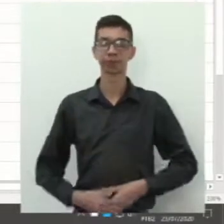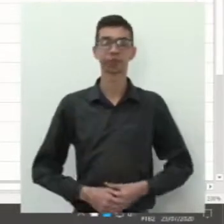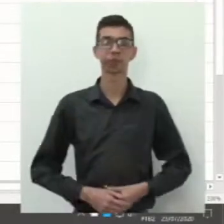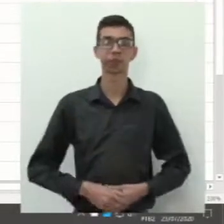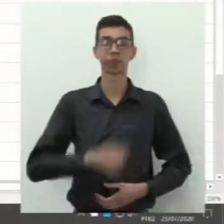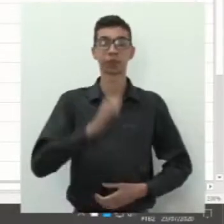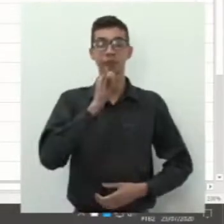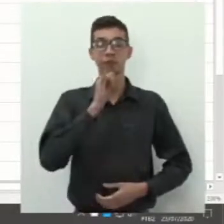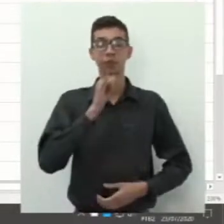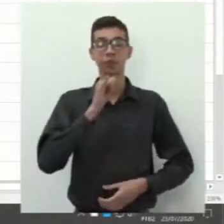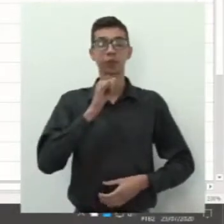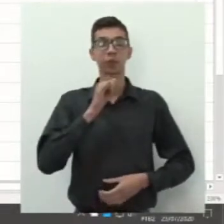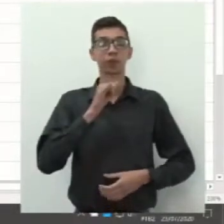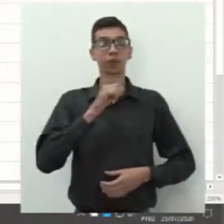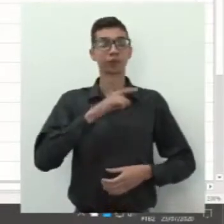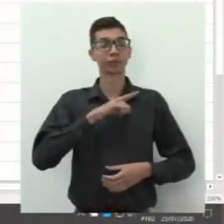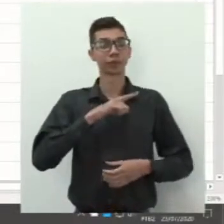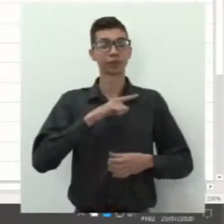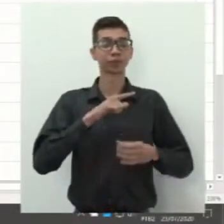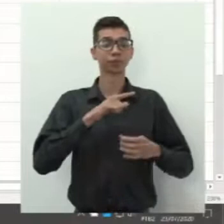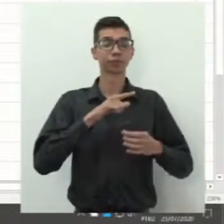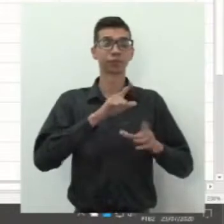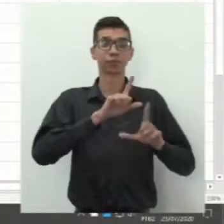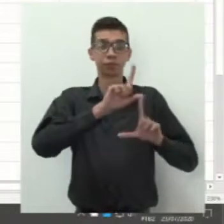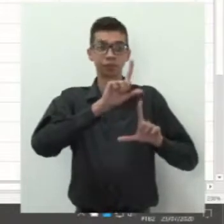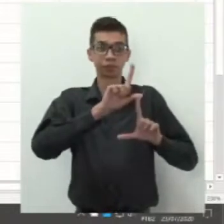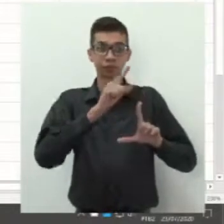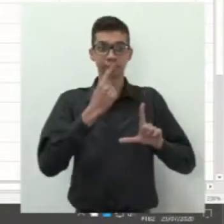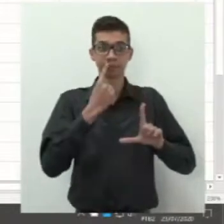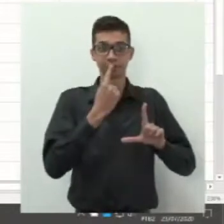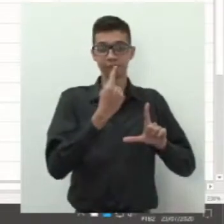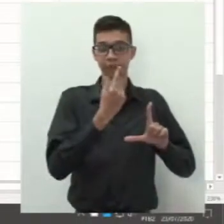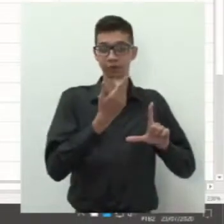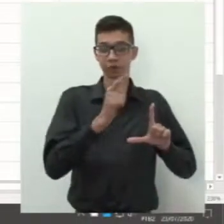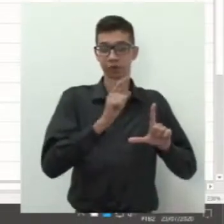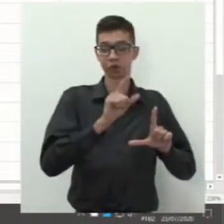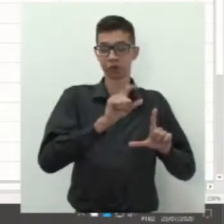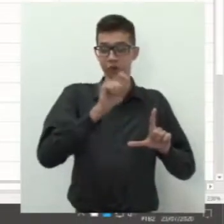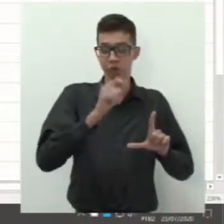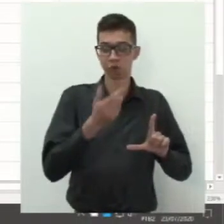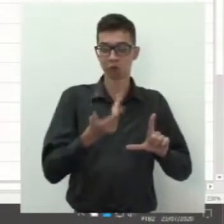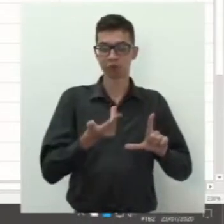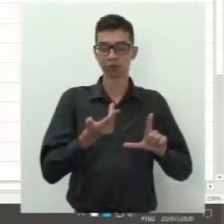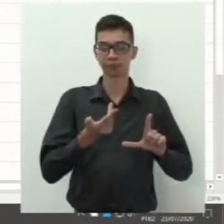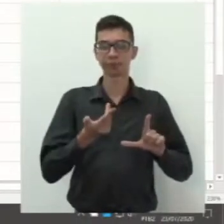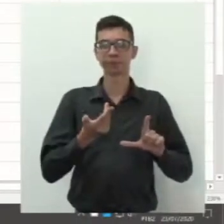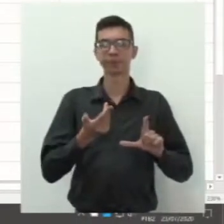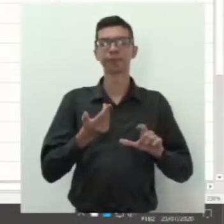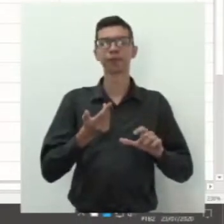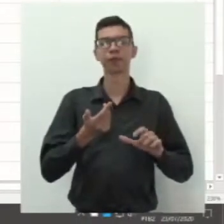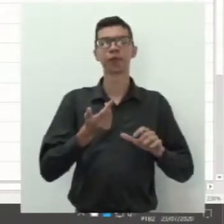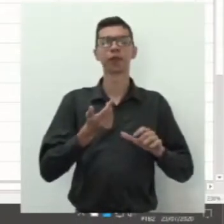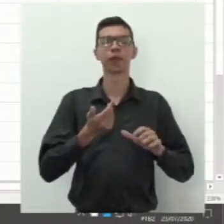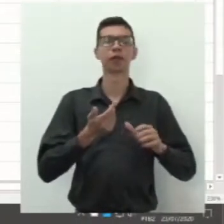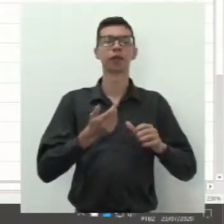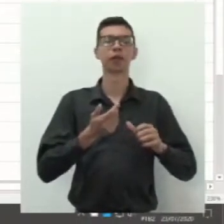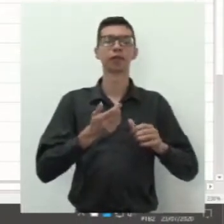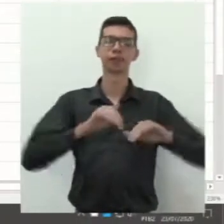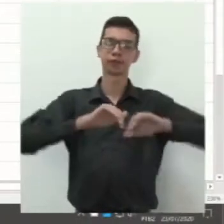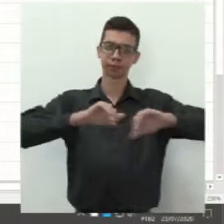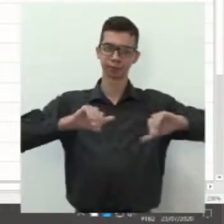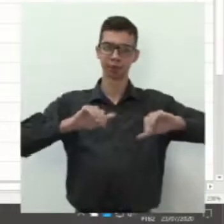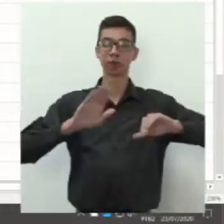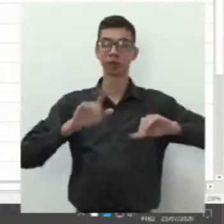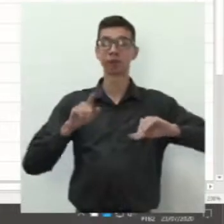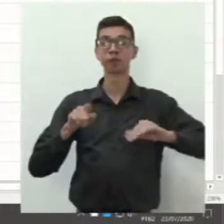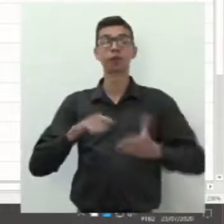alguma característica que eu tenho. Seleciono delimitado. Aí ele vai perguntar qual que é essa característica. No caso, a minha aqui é vírgula.